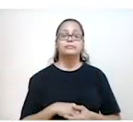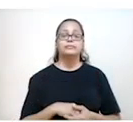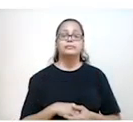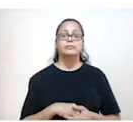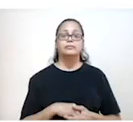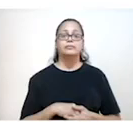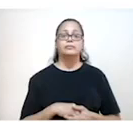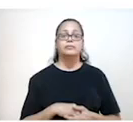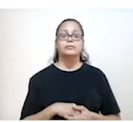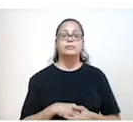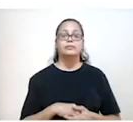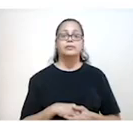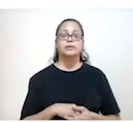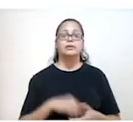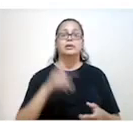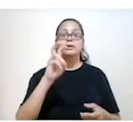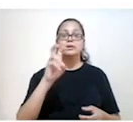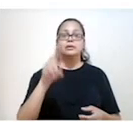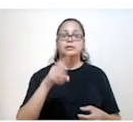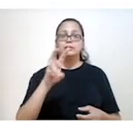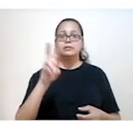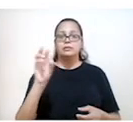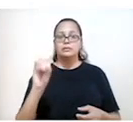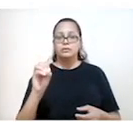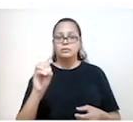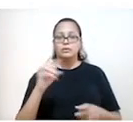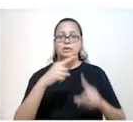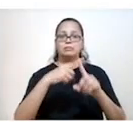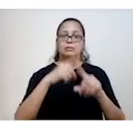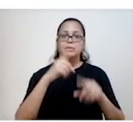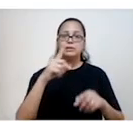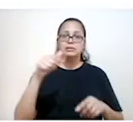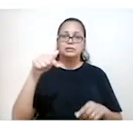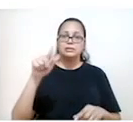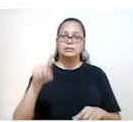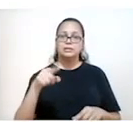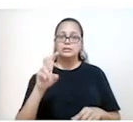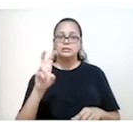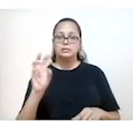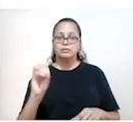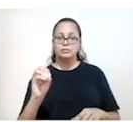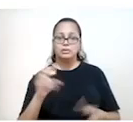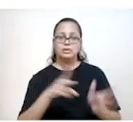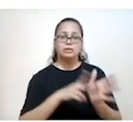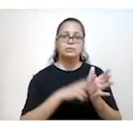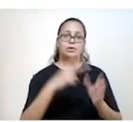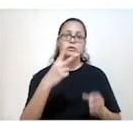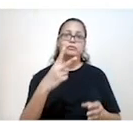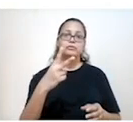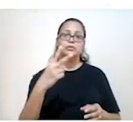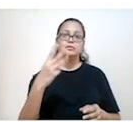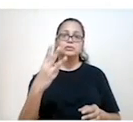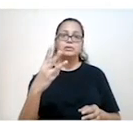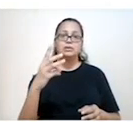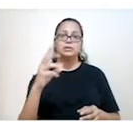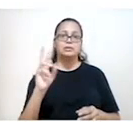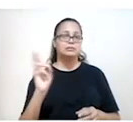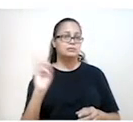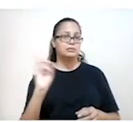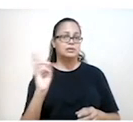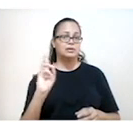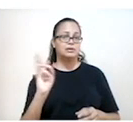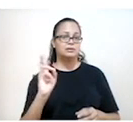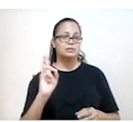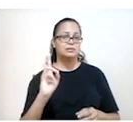17,50. Então, ó, 5,50 mais 17,50 vai dar R$ 23. Ele vai pagar